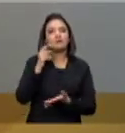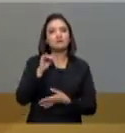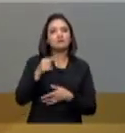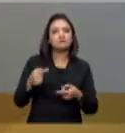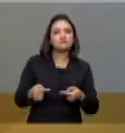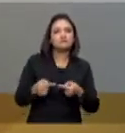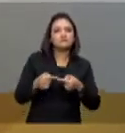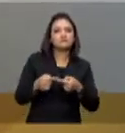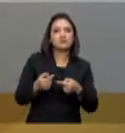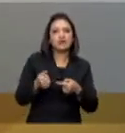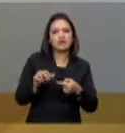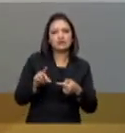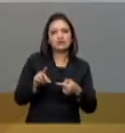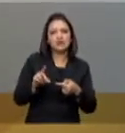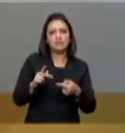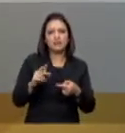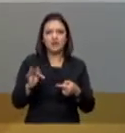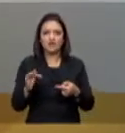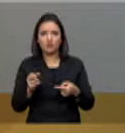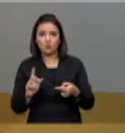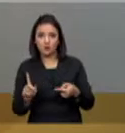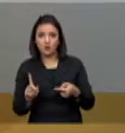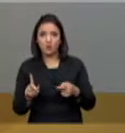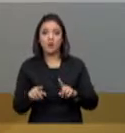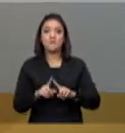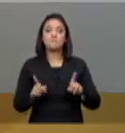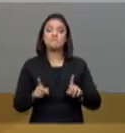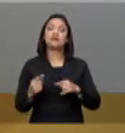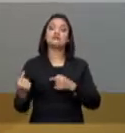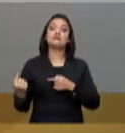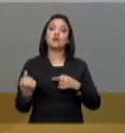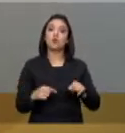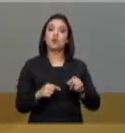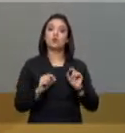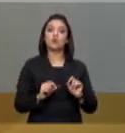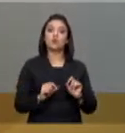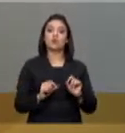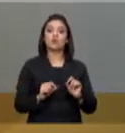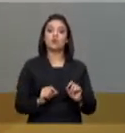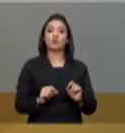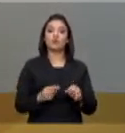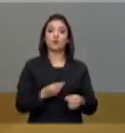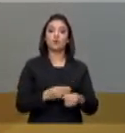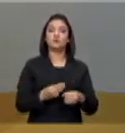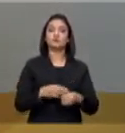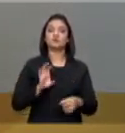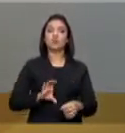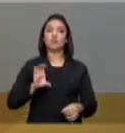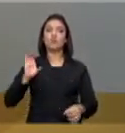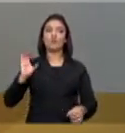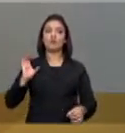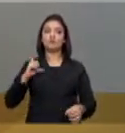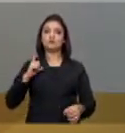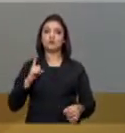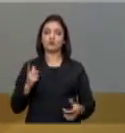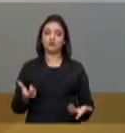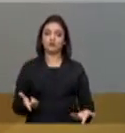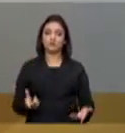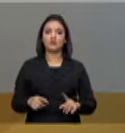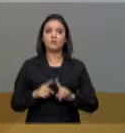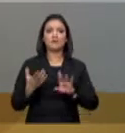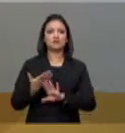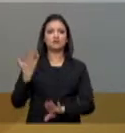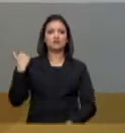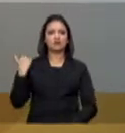arguição contra uma omissão que se alega inconstitucional, mas desde a arguição de descumprimento de preceito fundamental número 4,